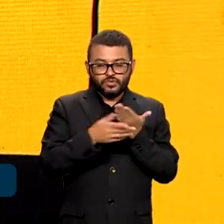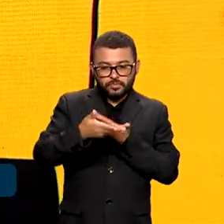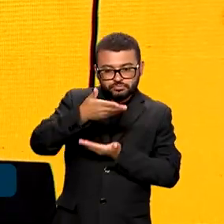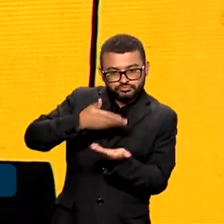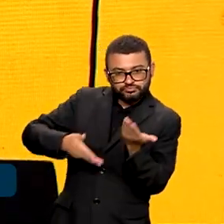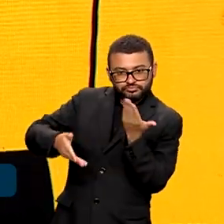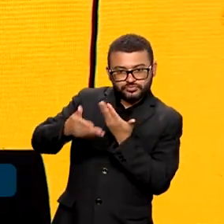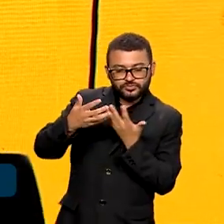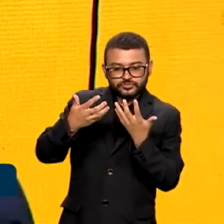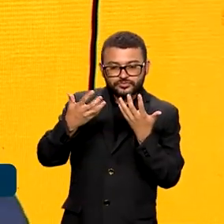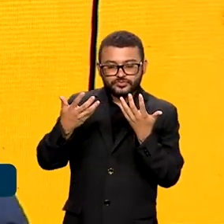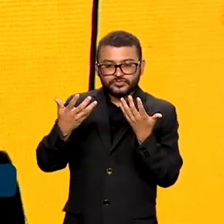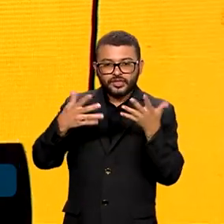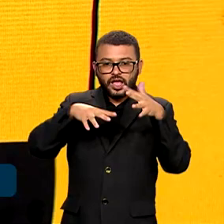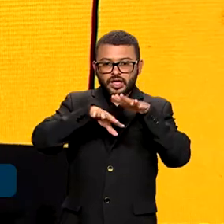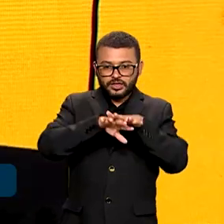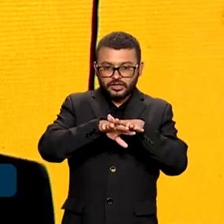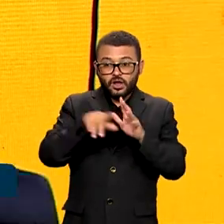transversais e